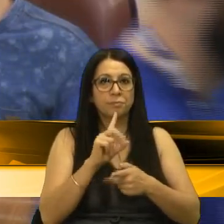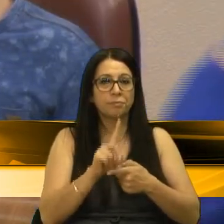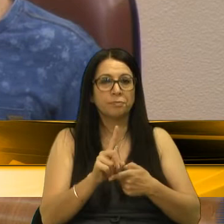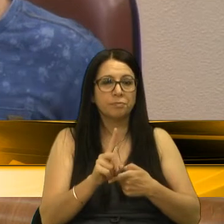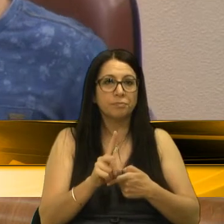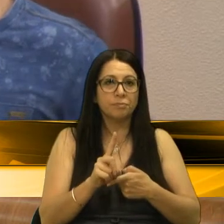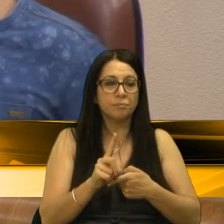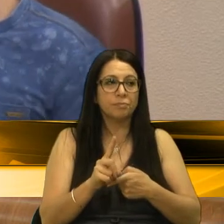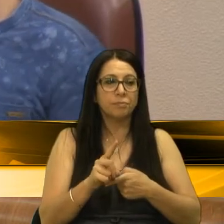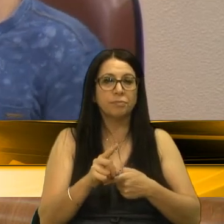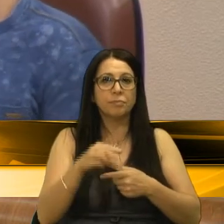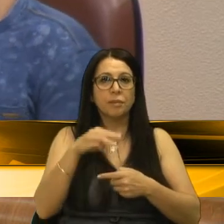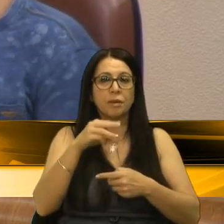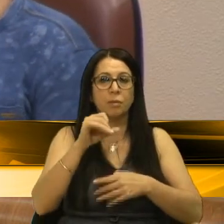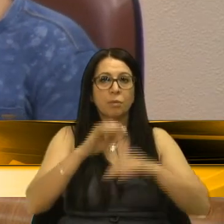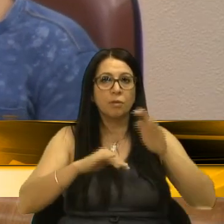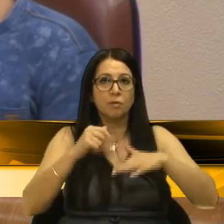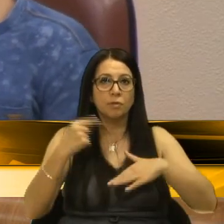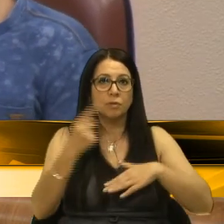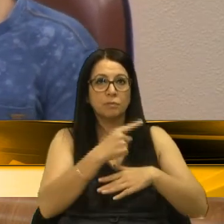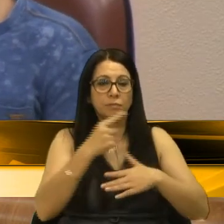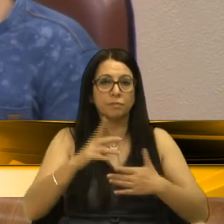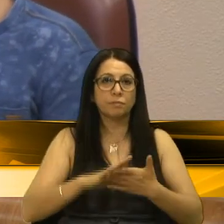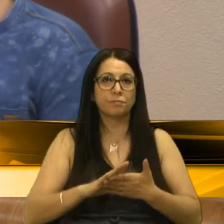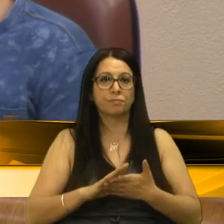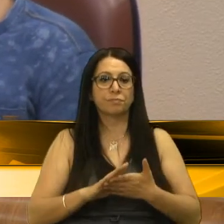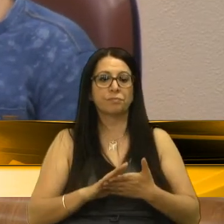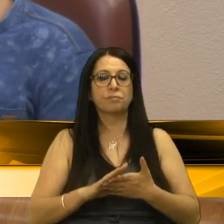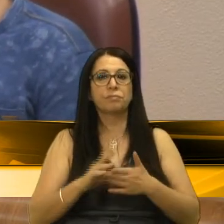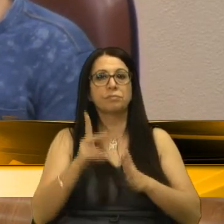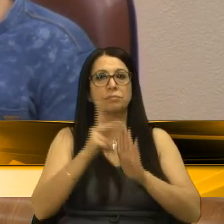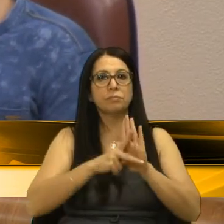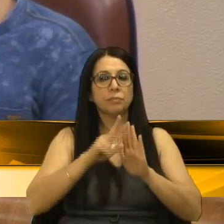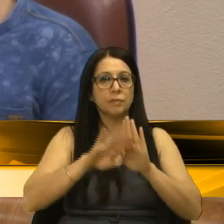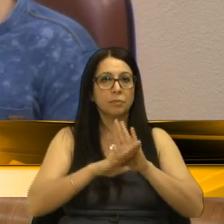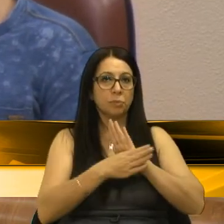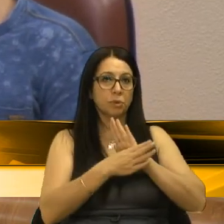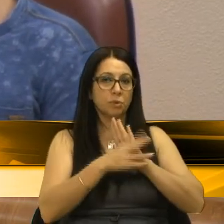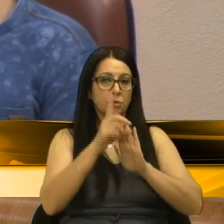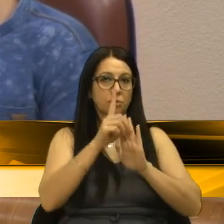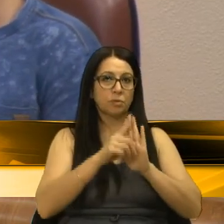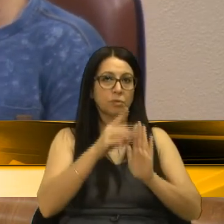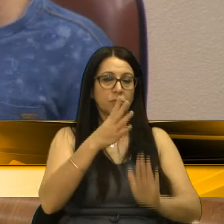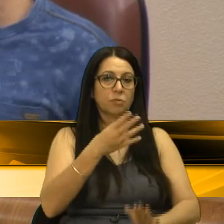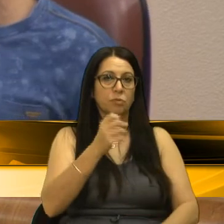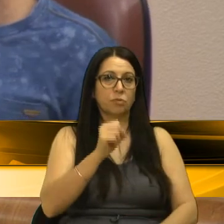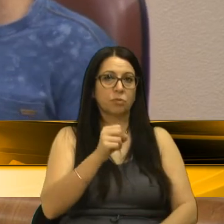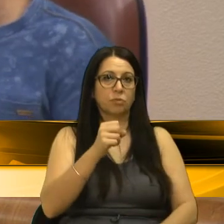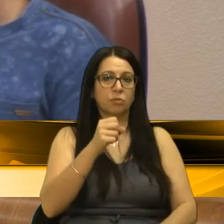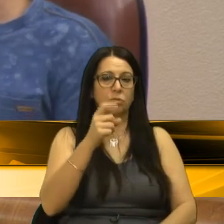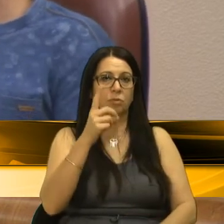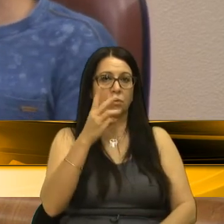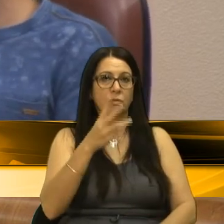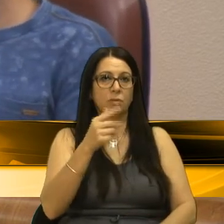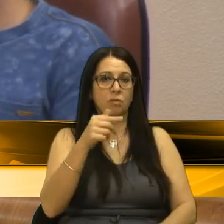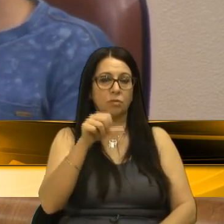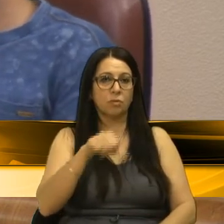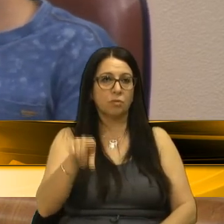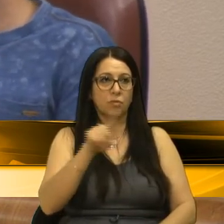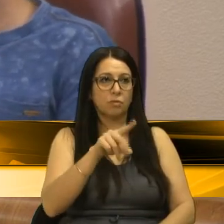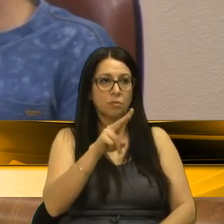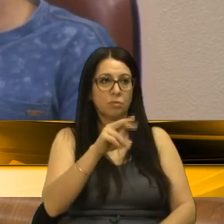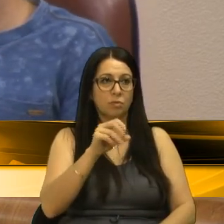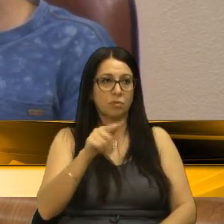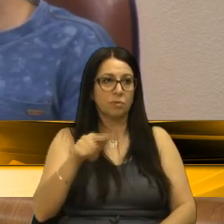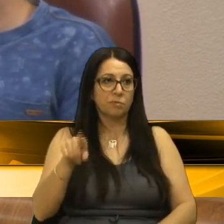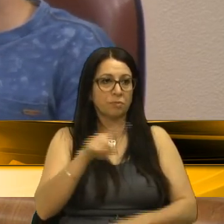de Imóveis, CONTRU, a apreciação de eventual projeto de adaptação nos termos do decreto número 48.379 de 2007, a